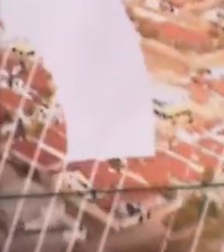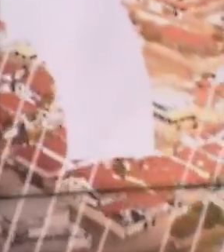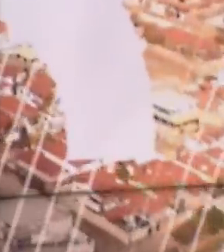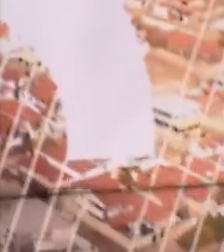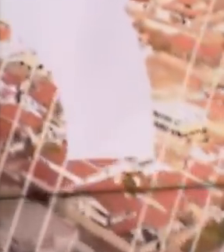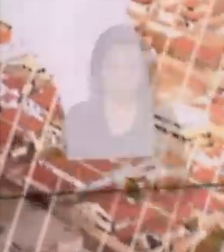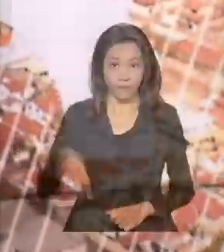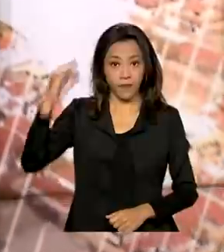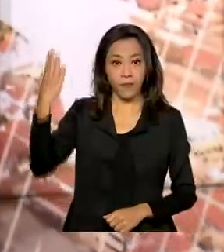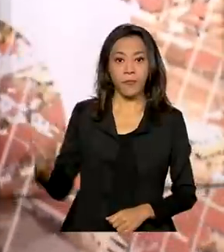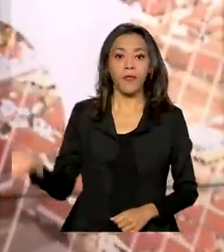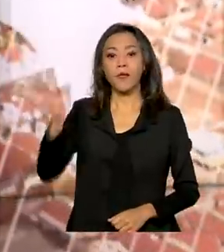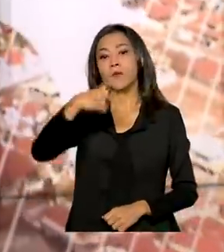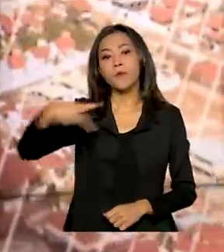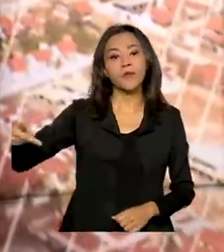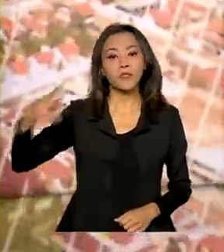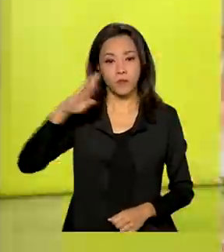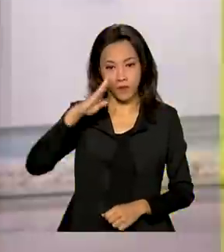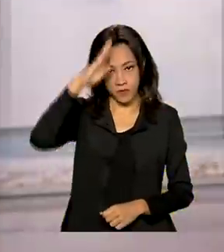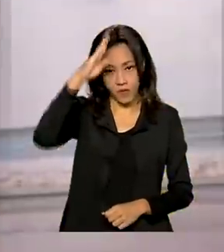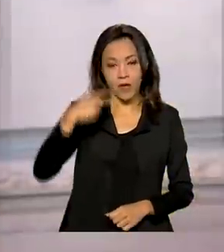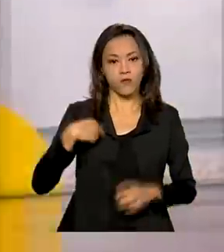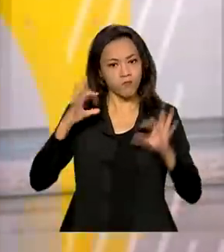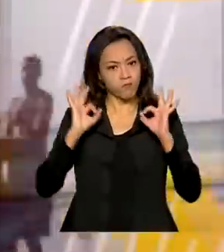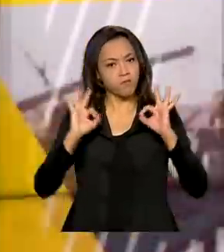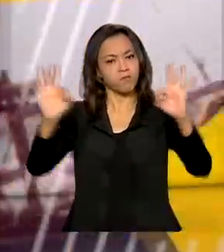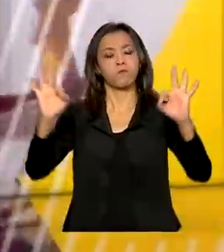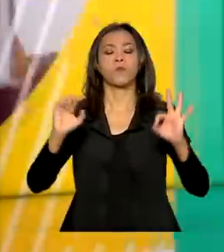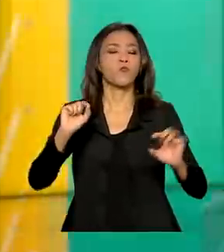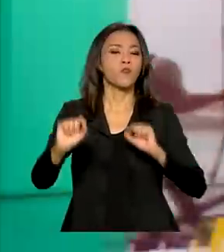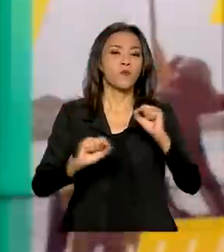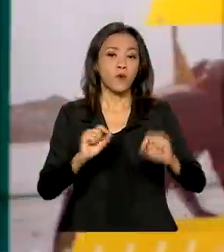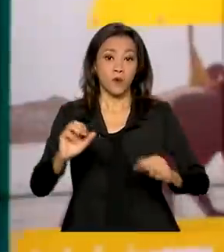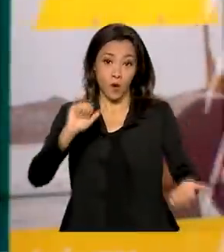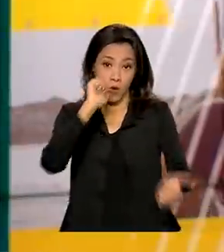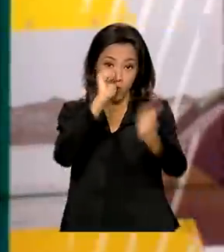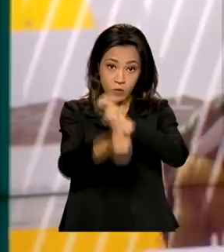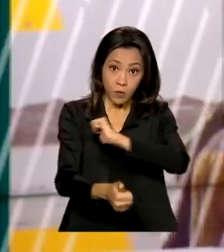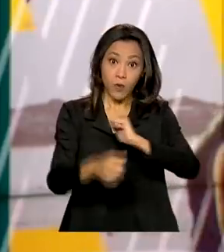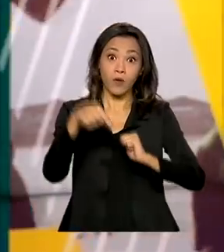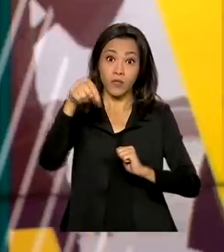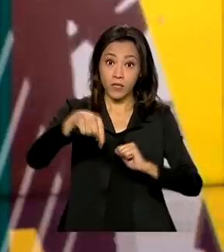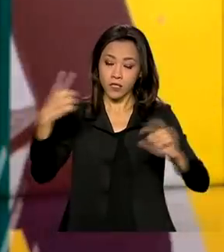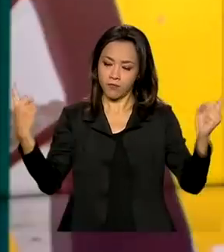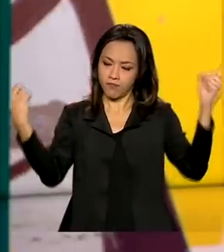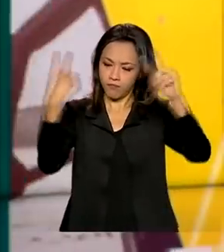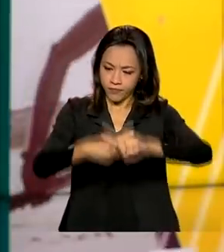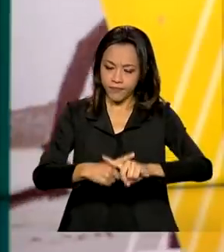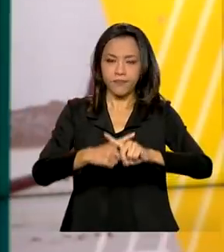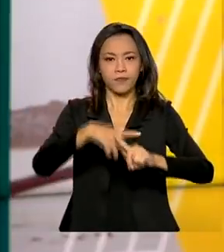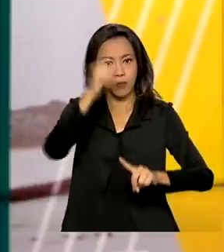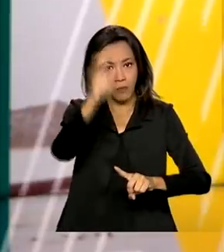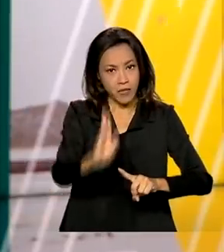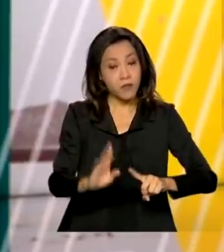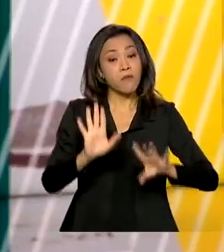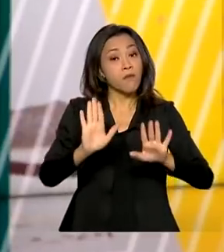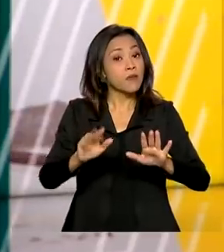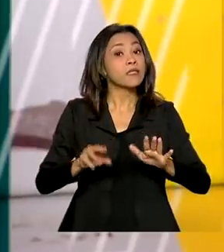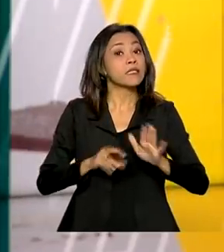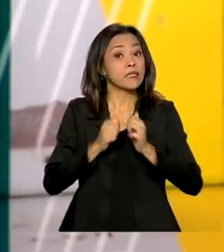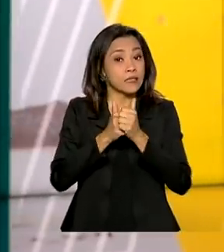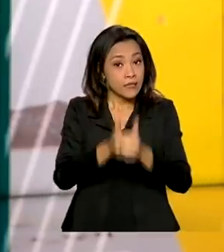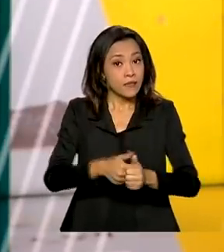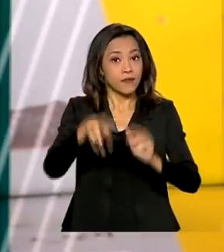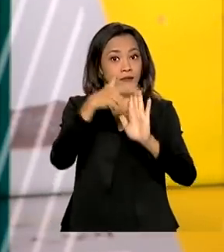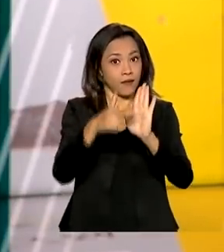Oi e o presidente Jair bolsonaro confirmam a realização da Copa América no Brasil os jogos vão ser disputados seguindo todos os protocolos